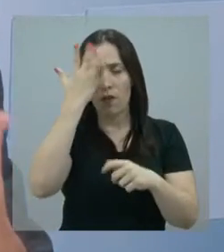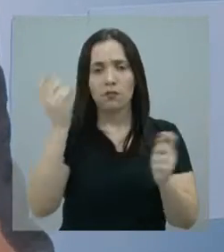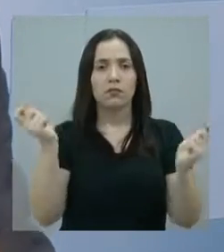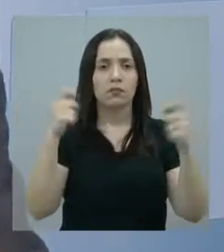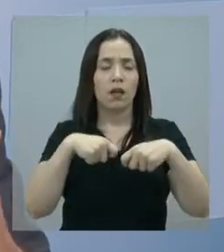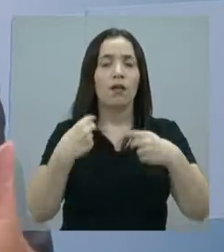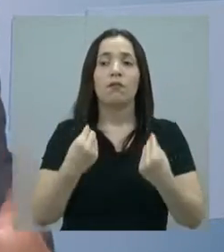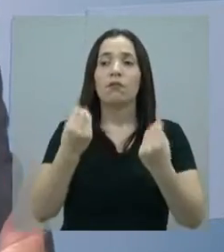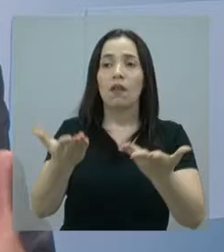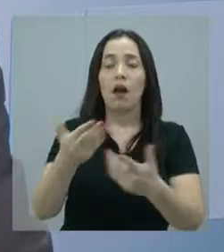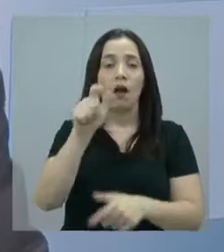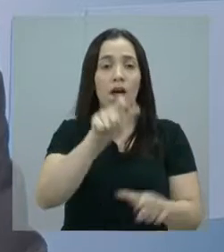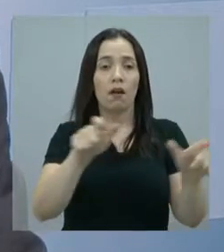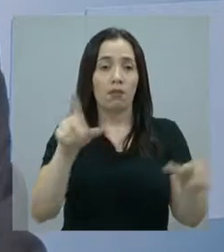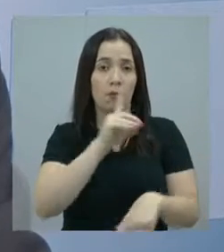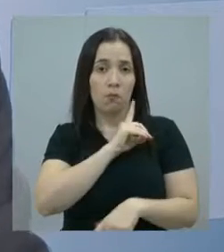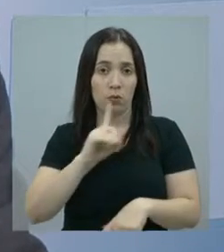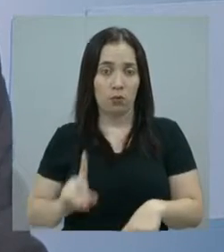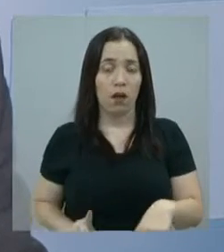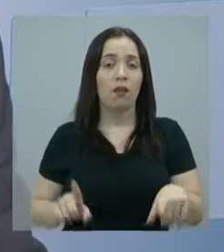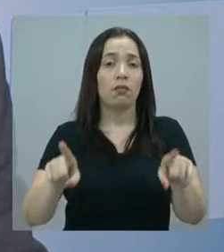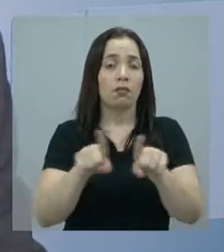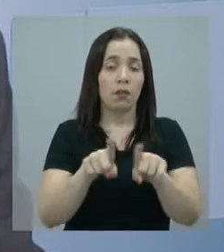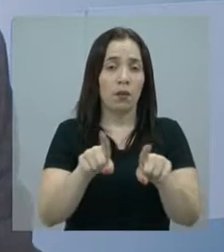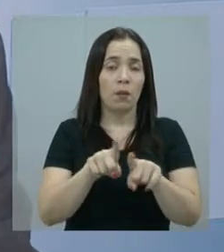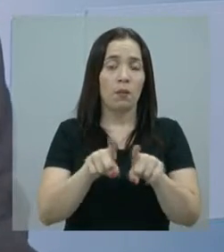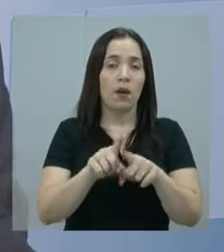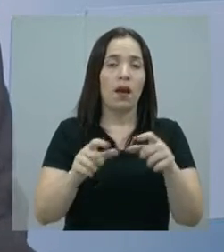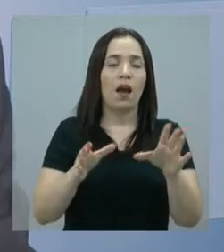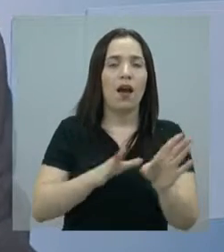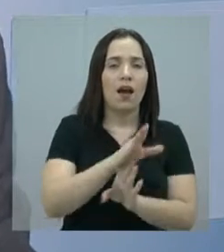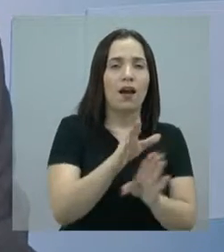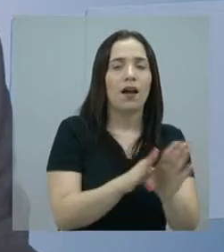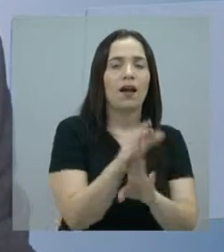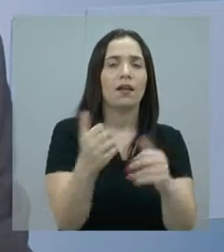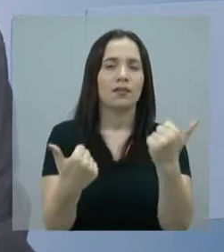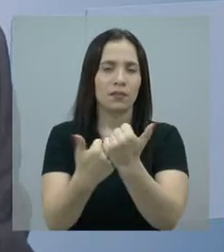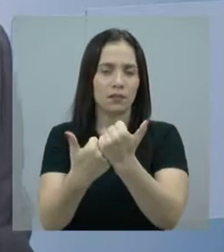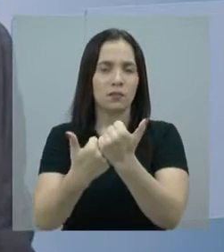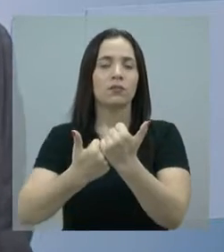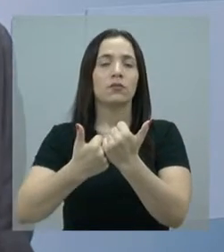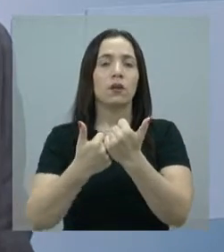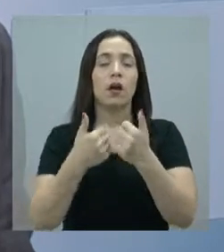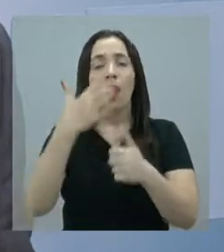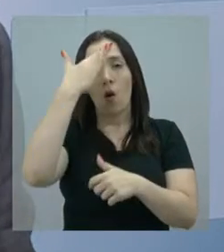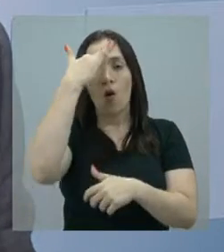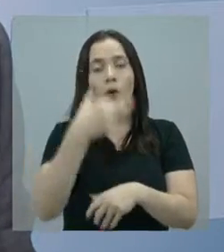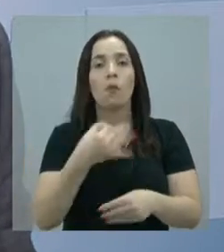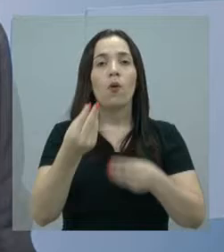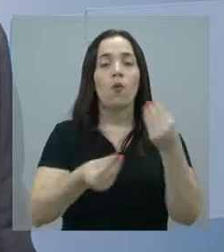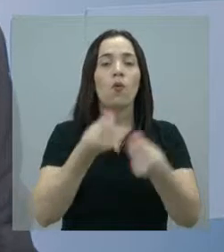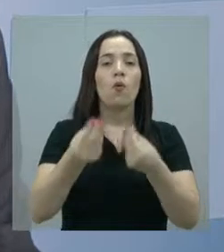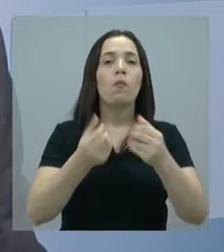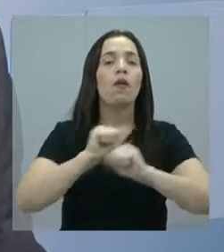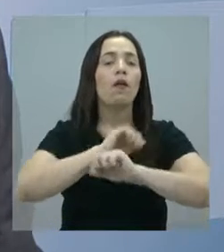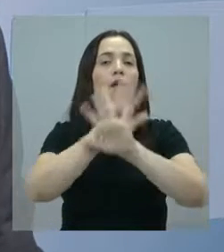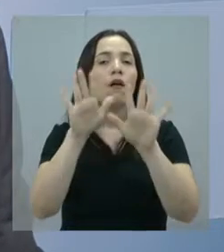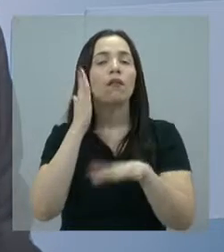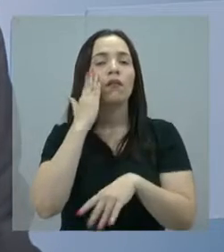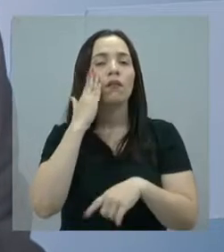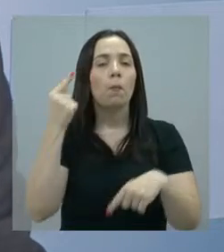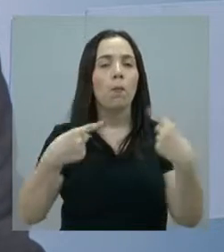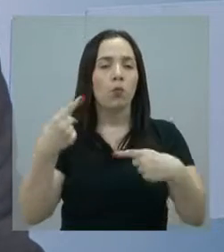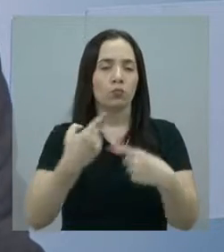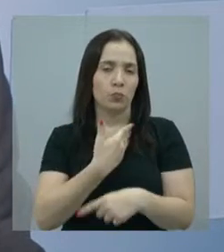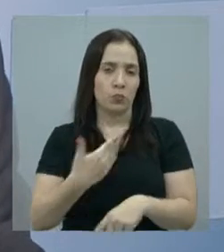ao parlamentar e a seus assessores a interpretação, uma melhor compreensão de diversas políticas públicas. O